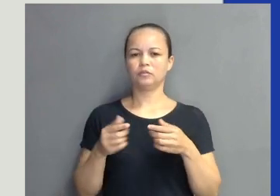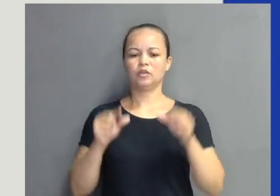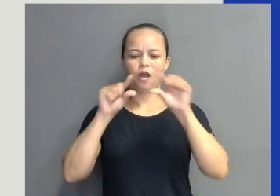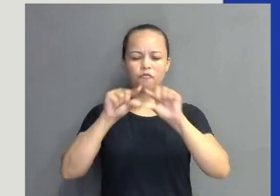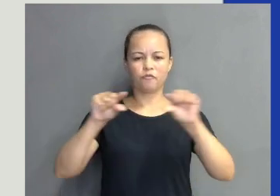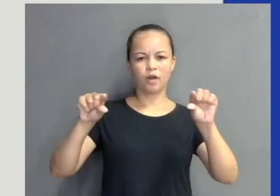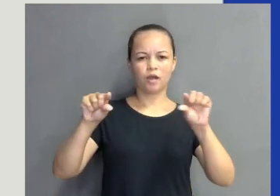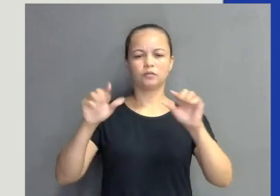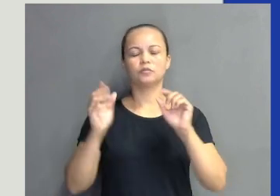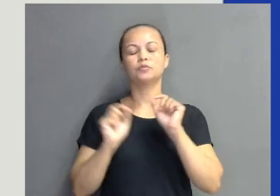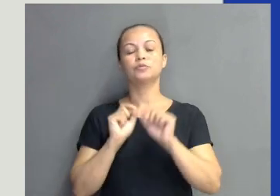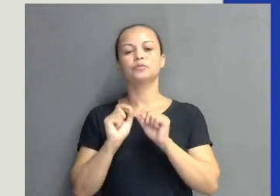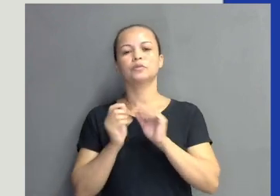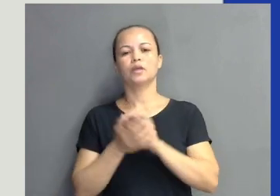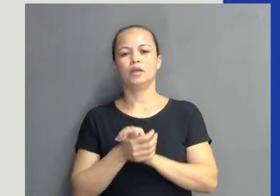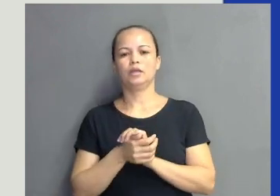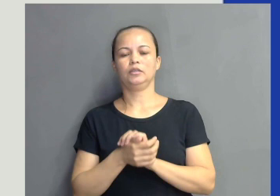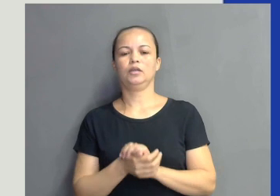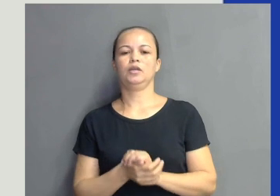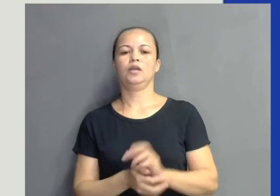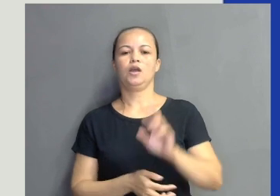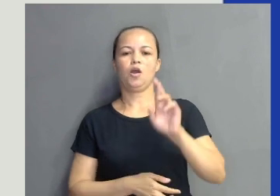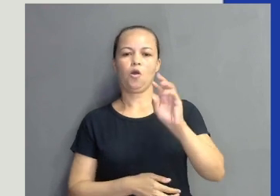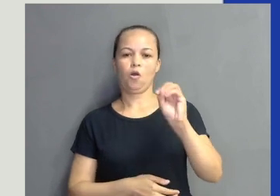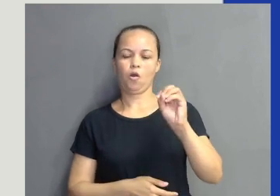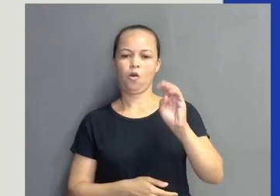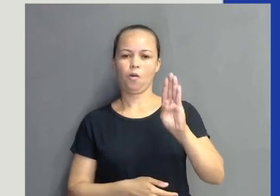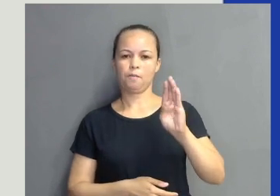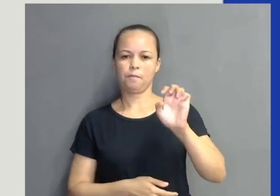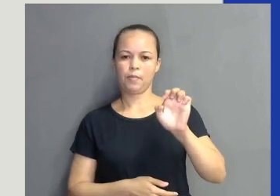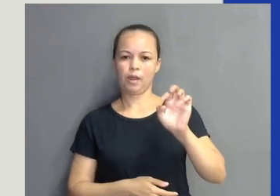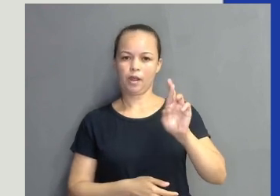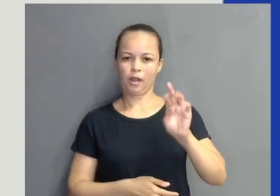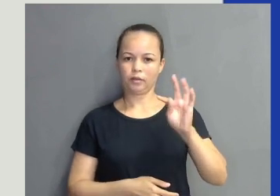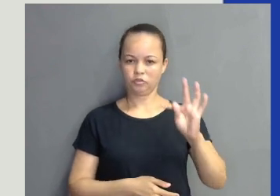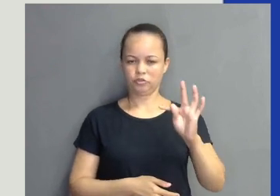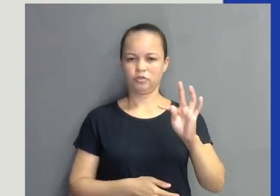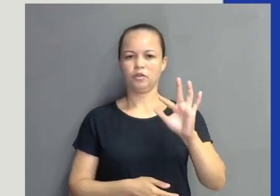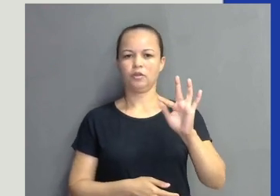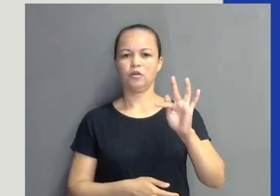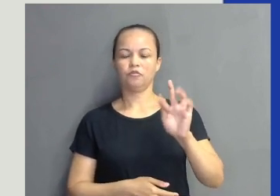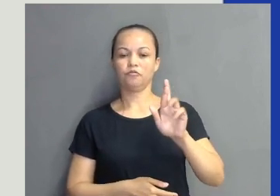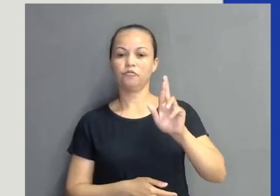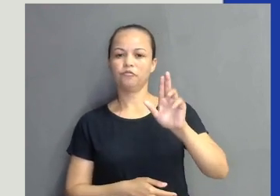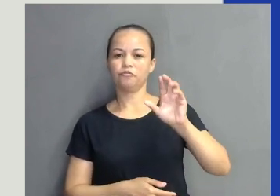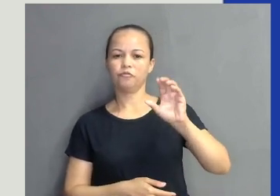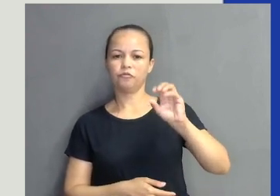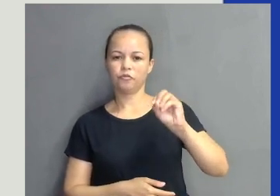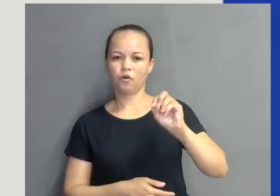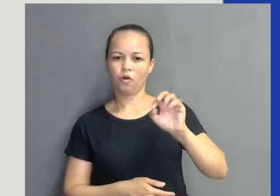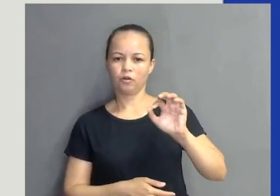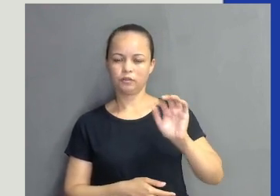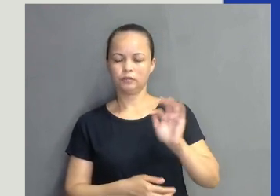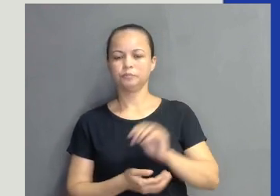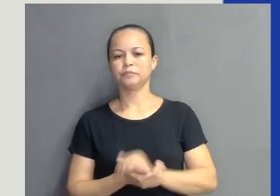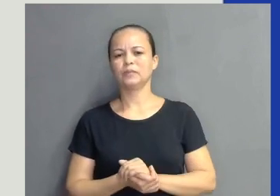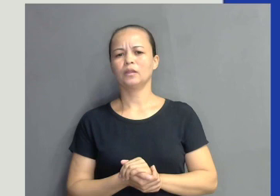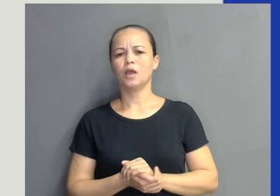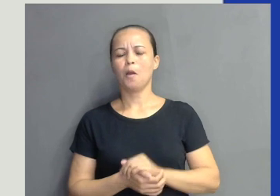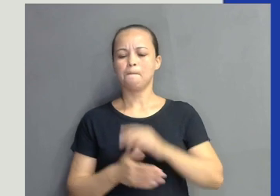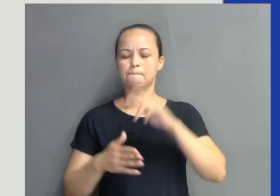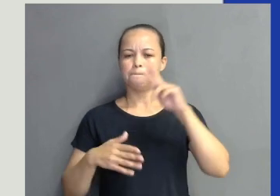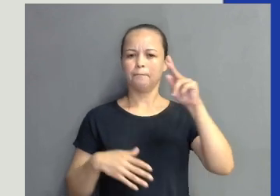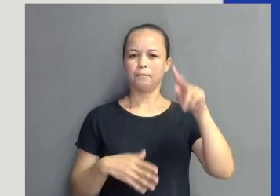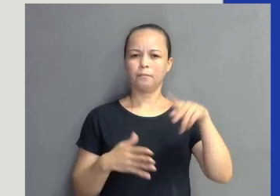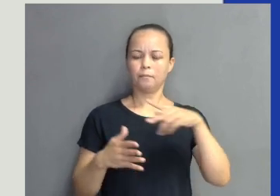poesia é quando uma emoção encontra seu pensamento e o pensamento encontra palavras. Então, que você possa aí,